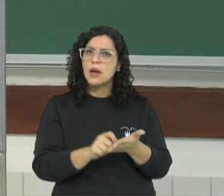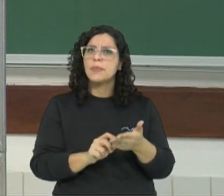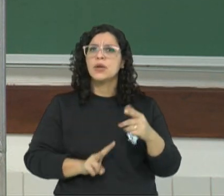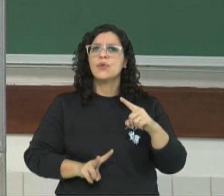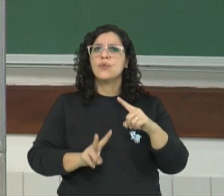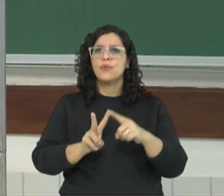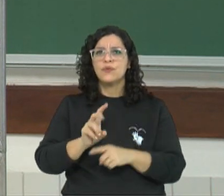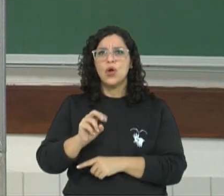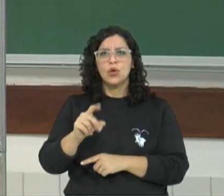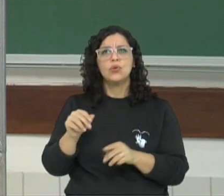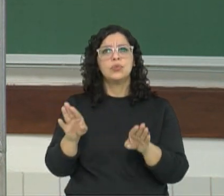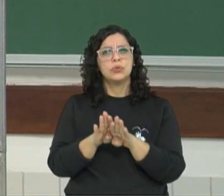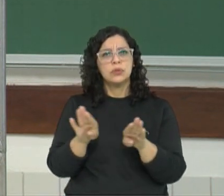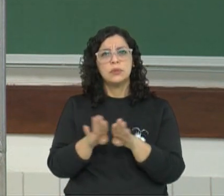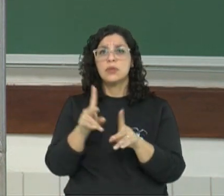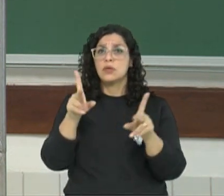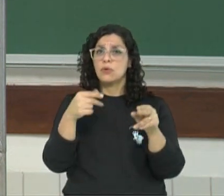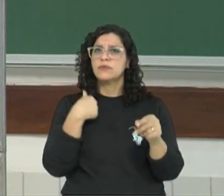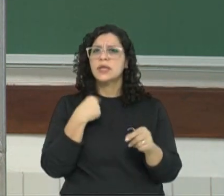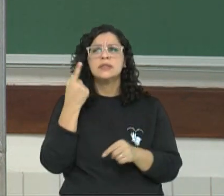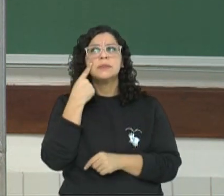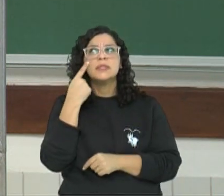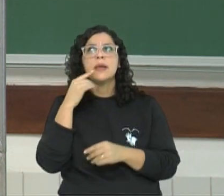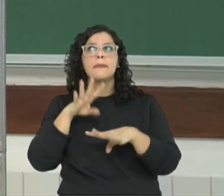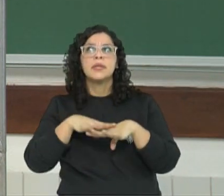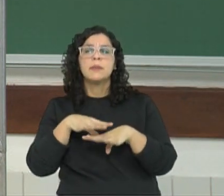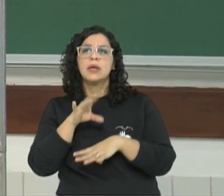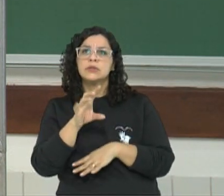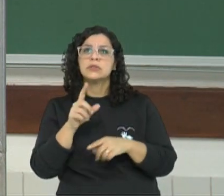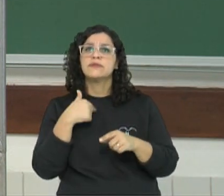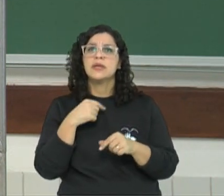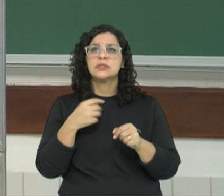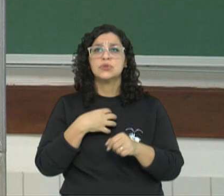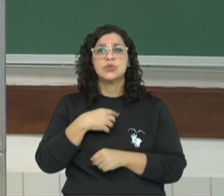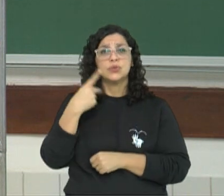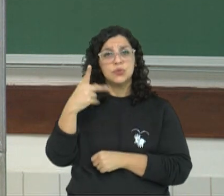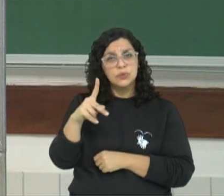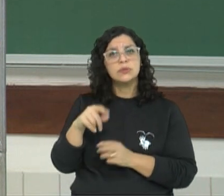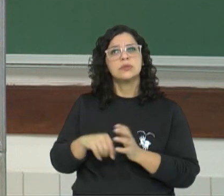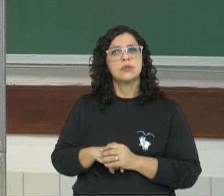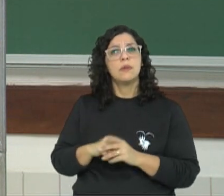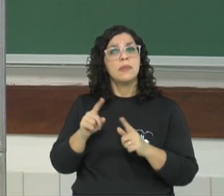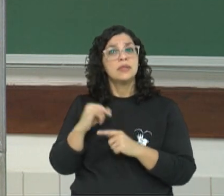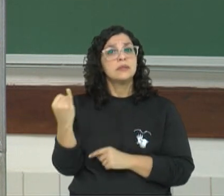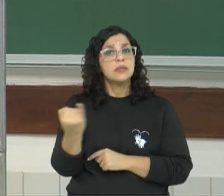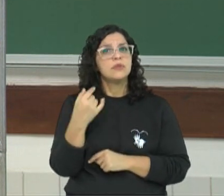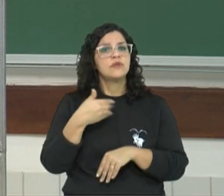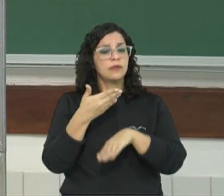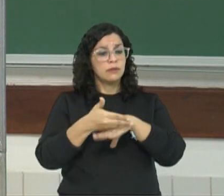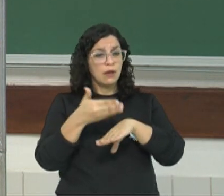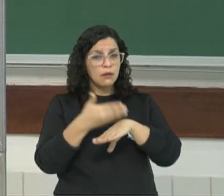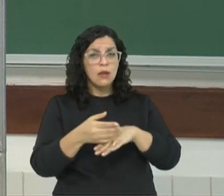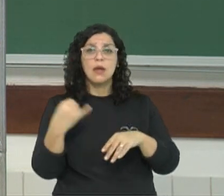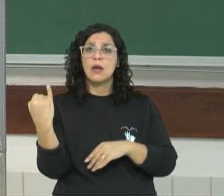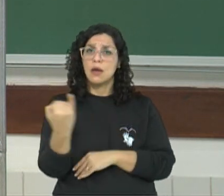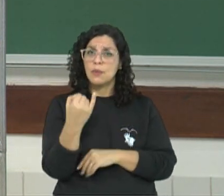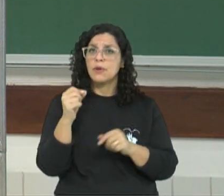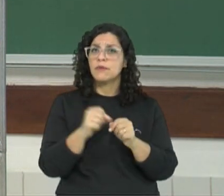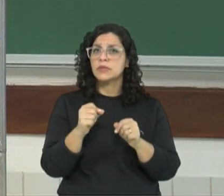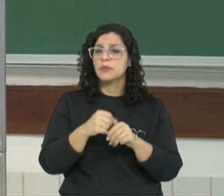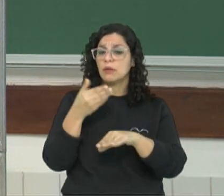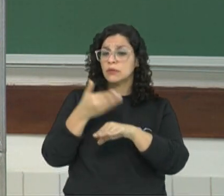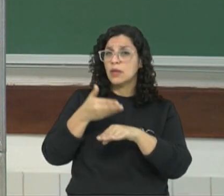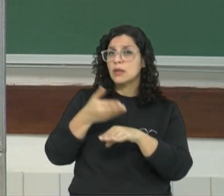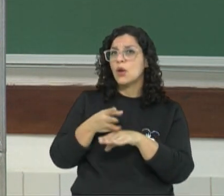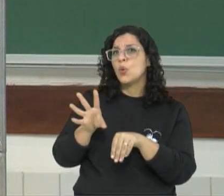como eu fiz aqui com vocês. Aprenda a desenvolver essa matemática, faça do seu jeitinho, certo? Mas é importante você desenvolver isso aí para poder